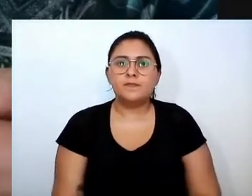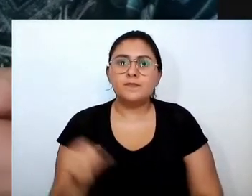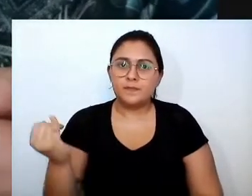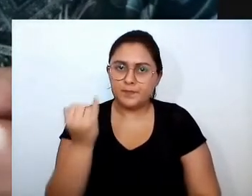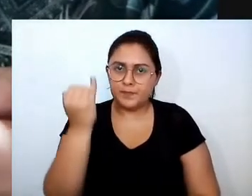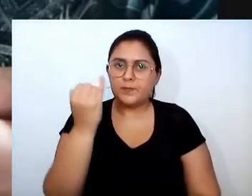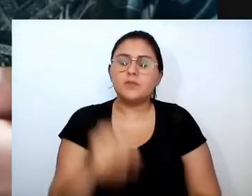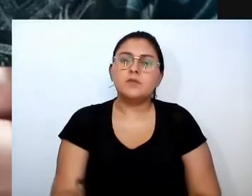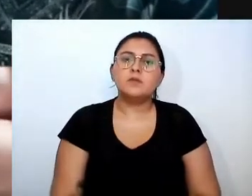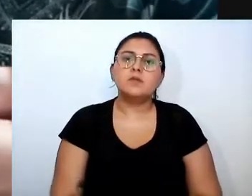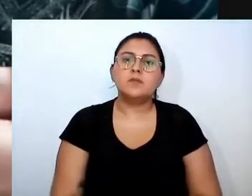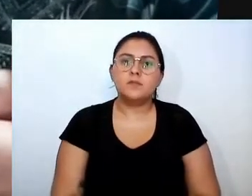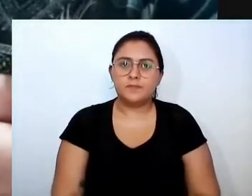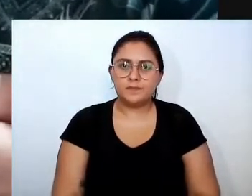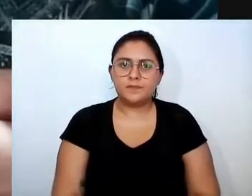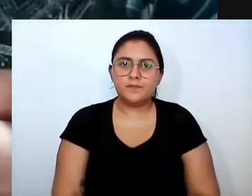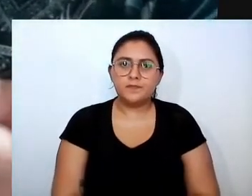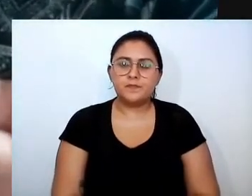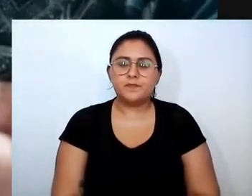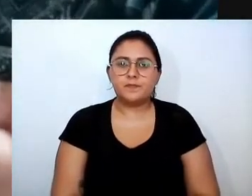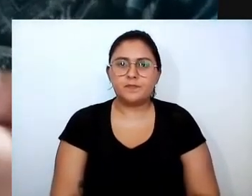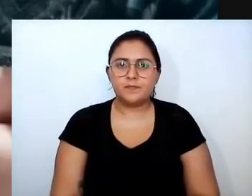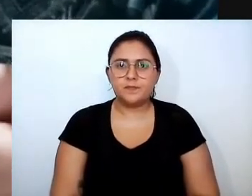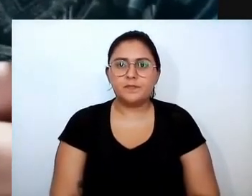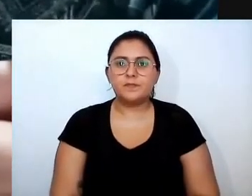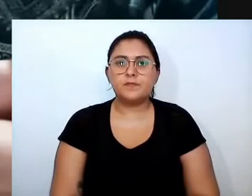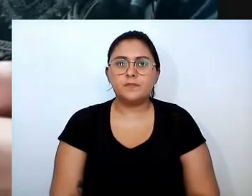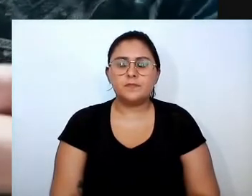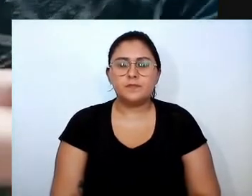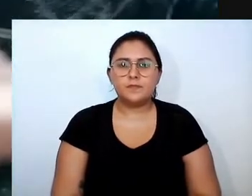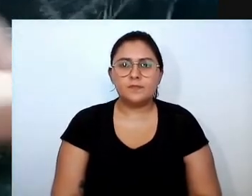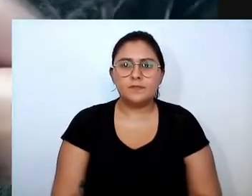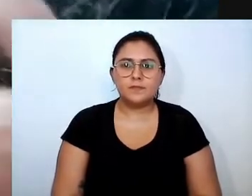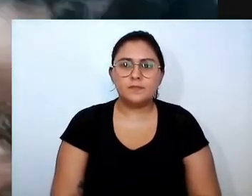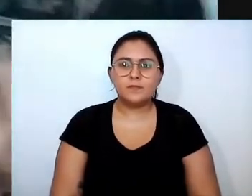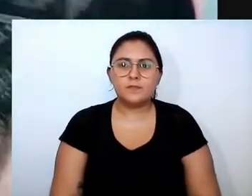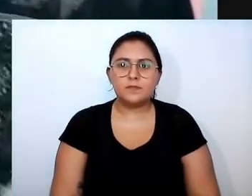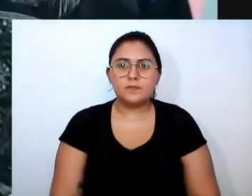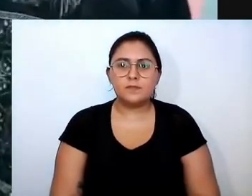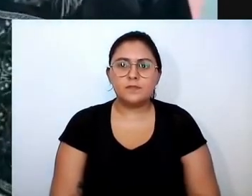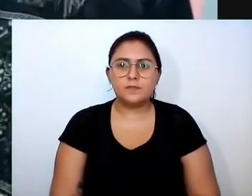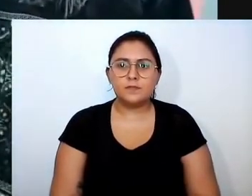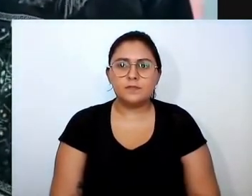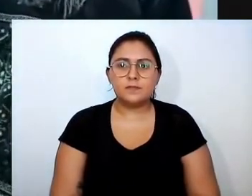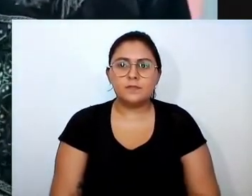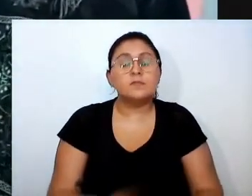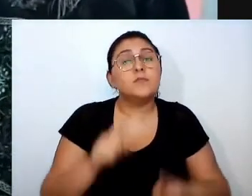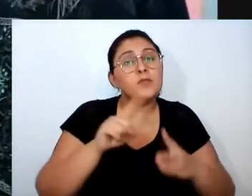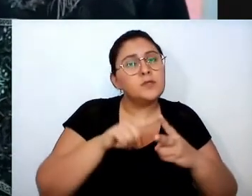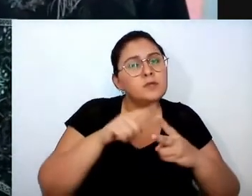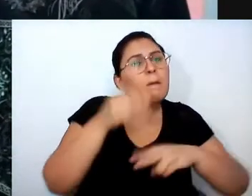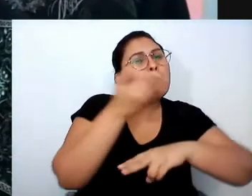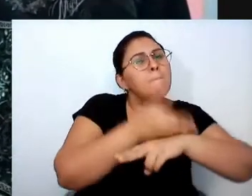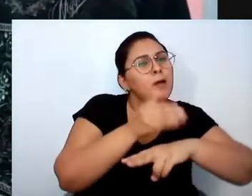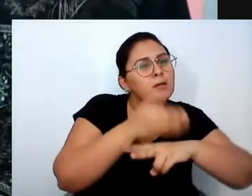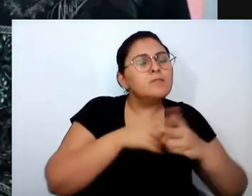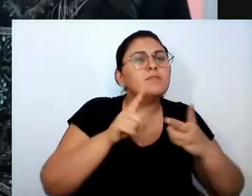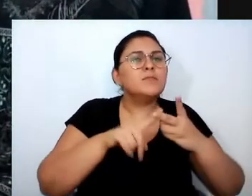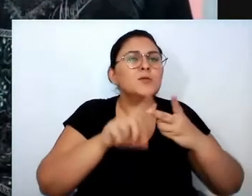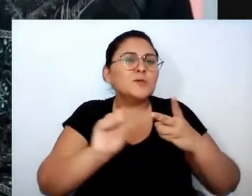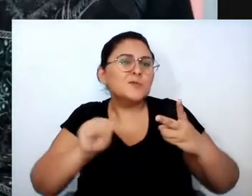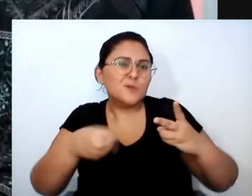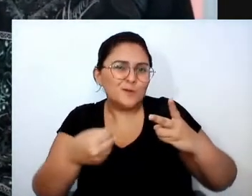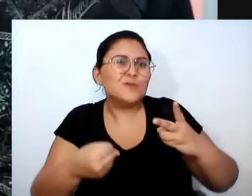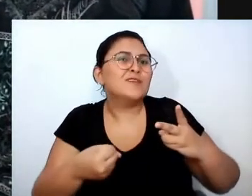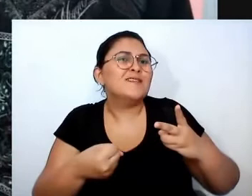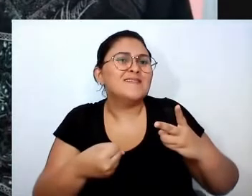lhe ajudar quem for precisar querer estudar e se esforçando vai dar certo. Aprende. com